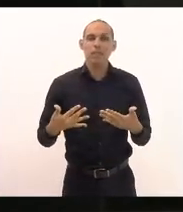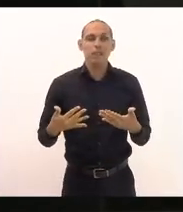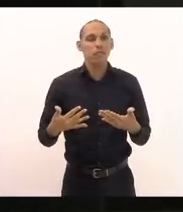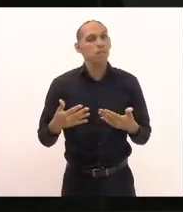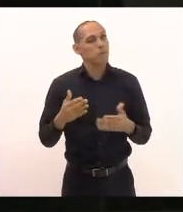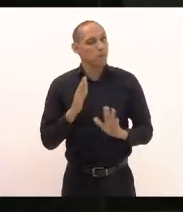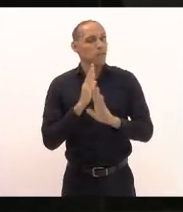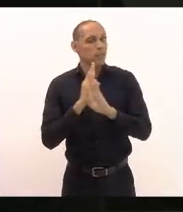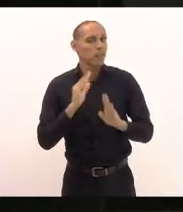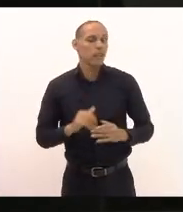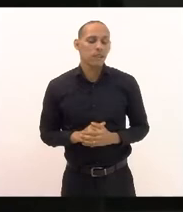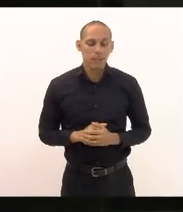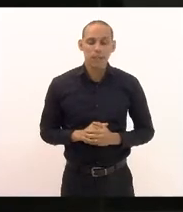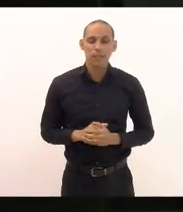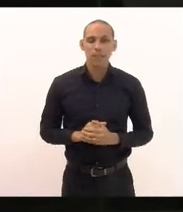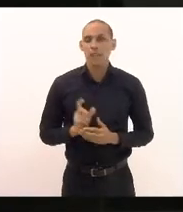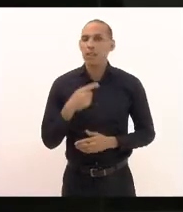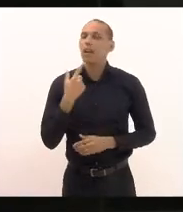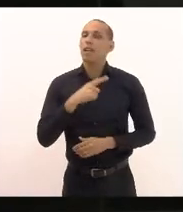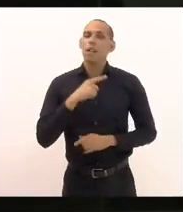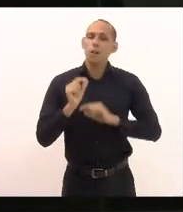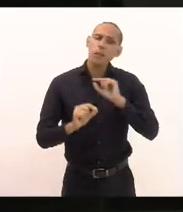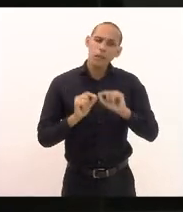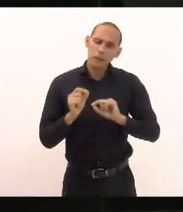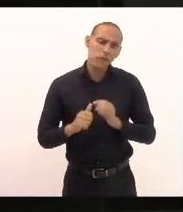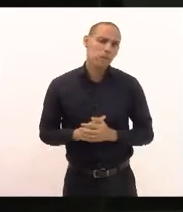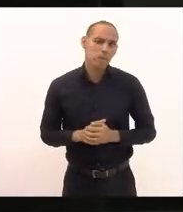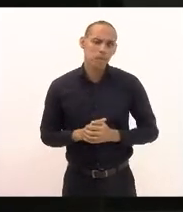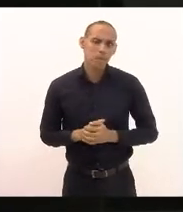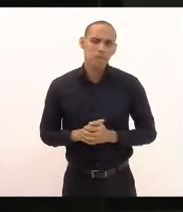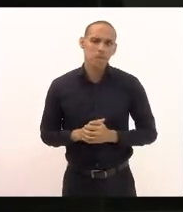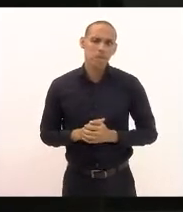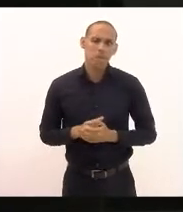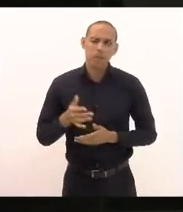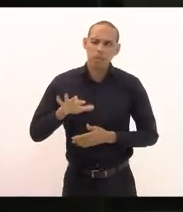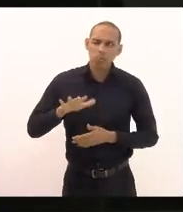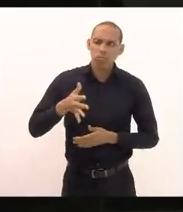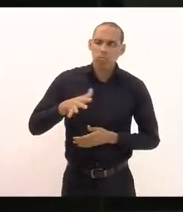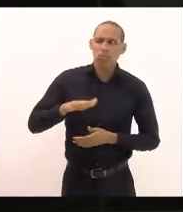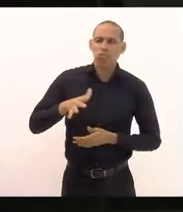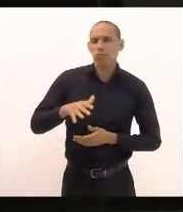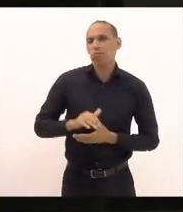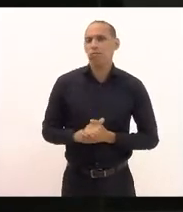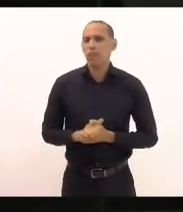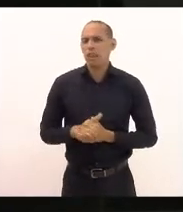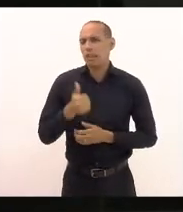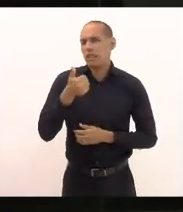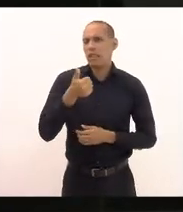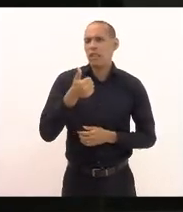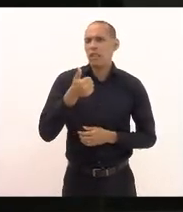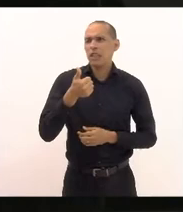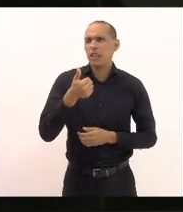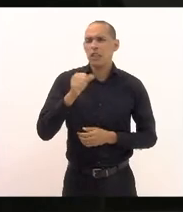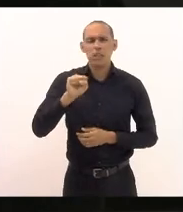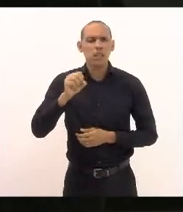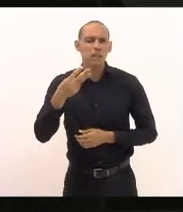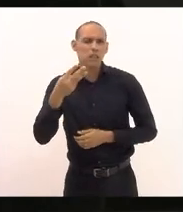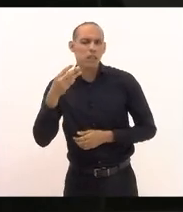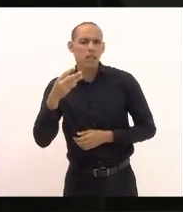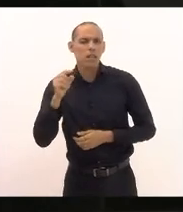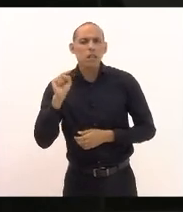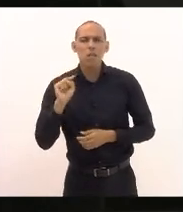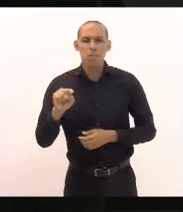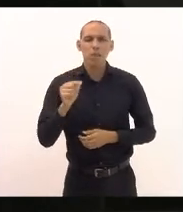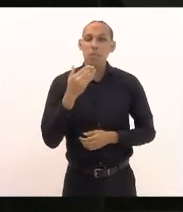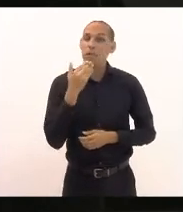entretanto, temos aí, né, sendo cerca de 183 mil